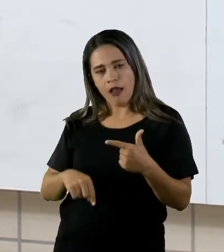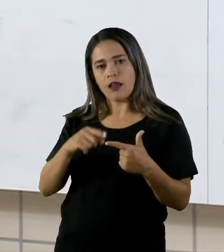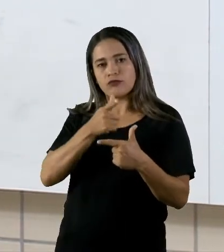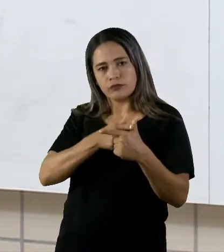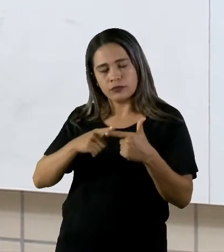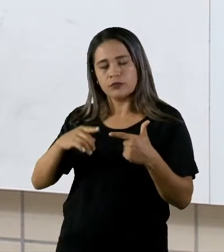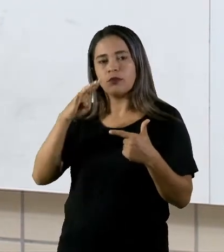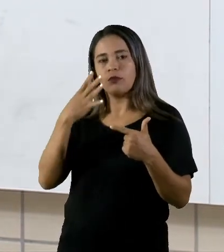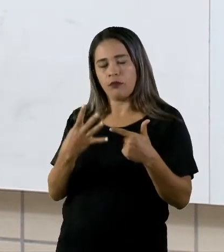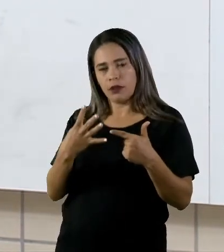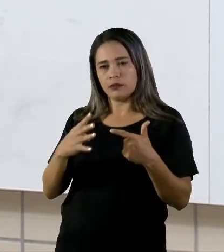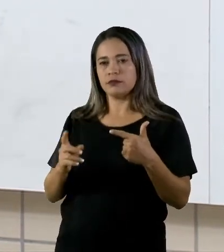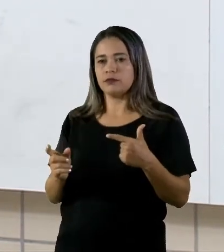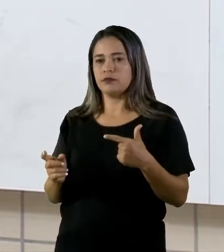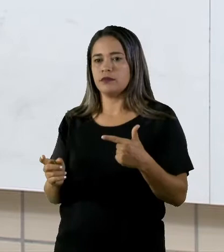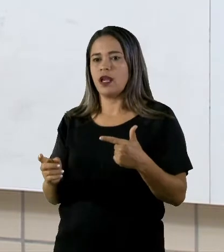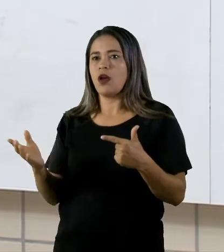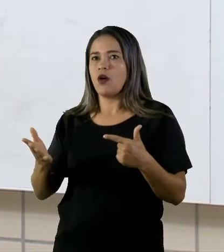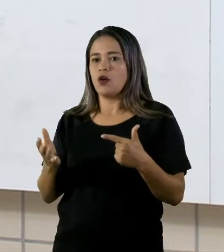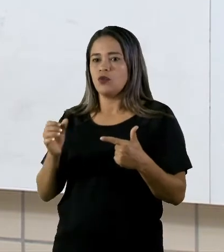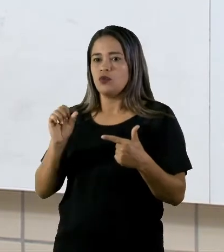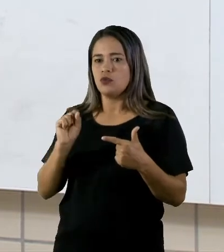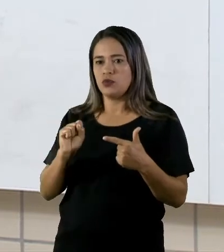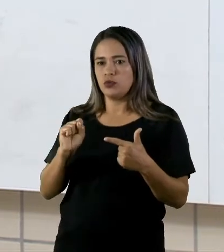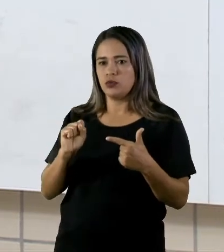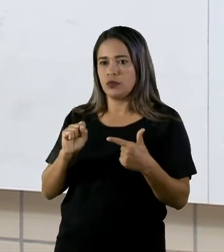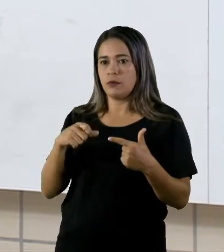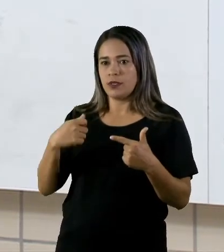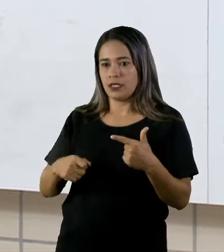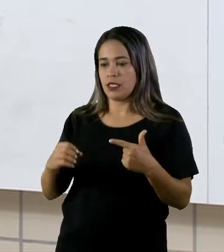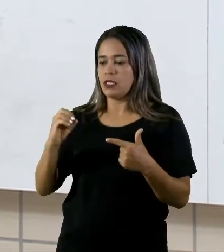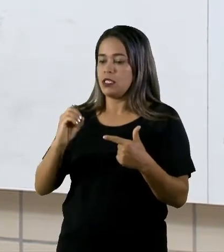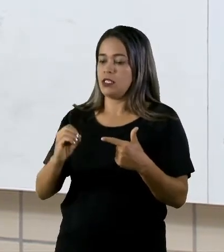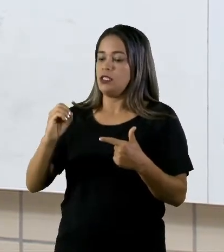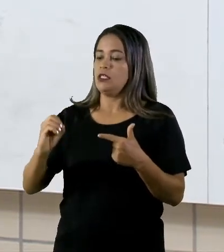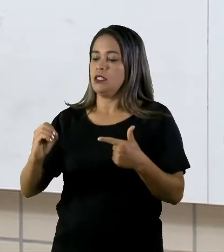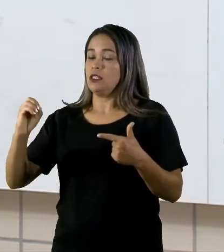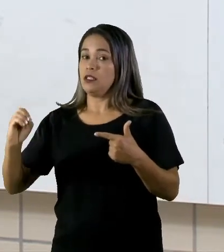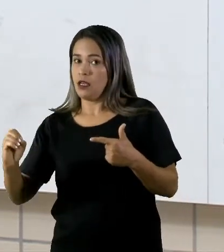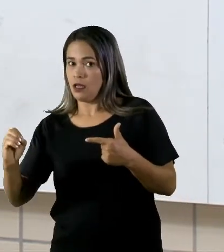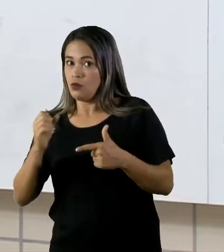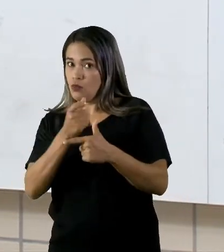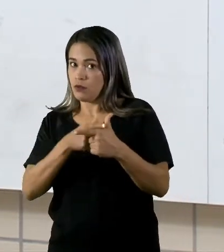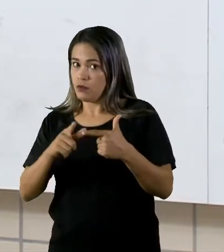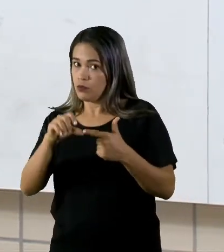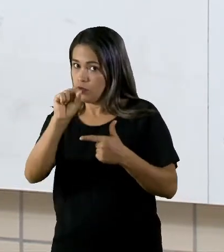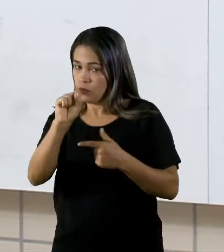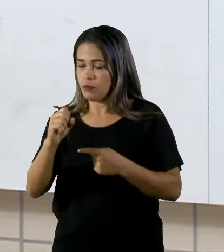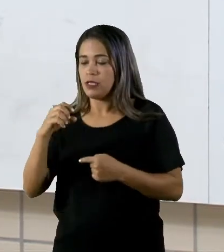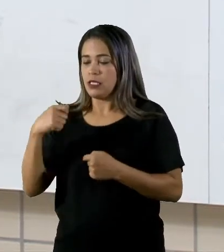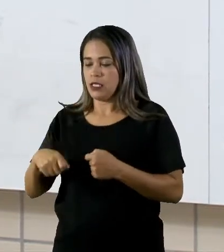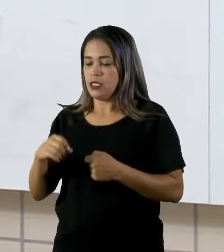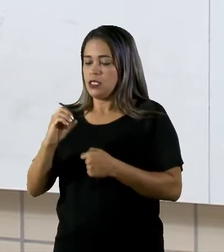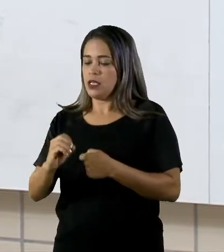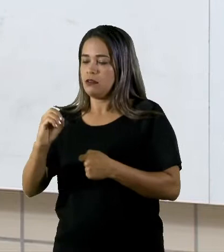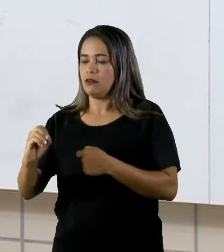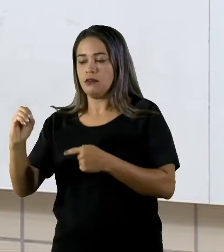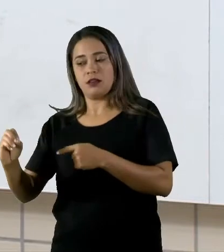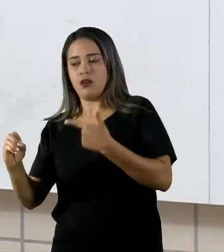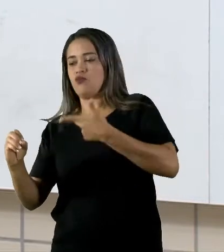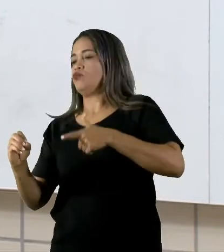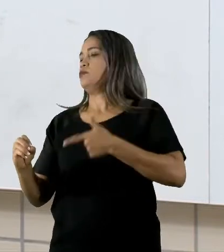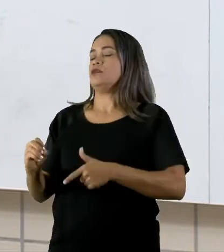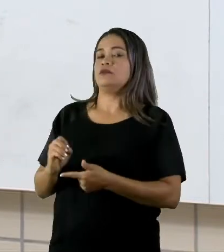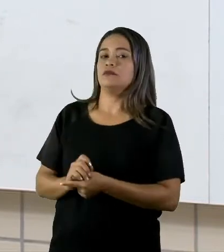4. Retomando no 8, tem que ter 3 últimos algarismos, 0. Não tem. Os